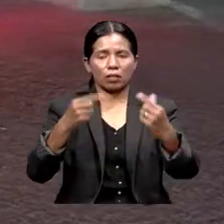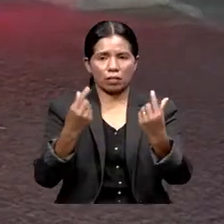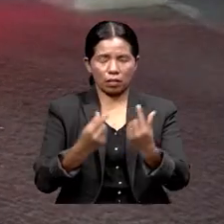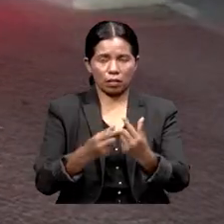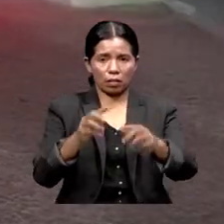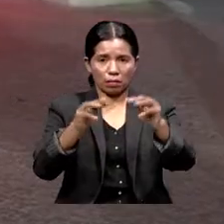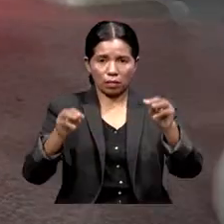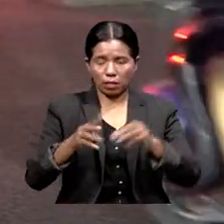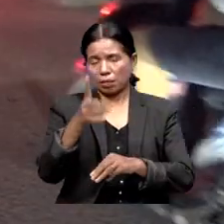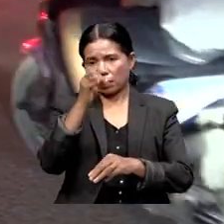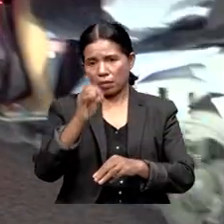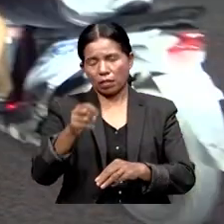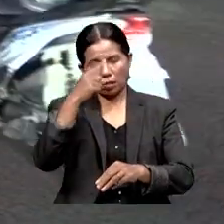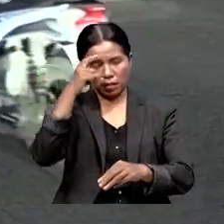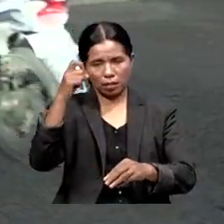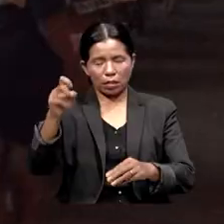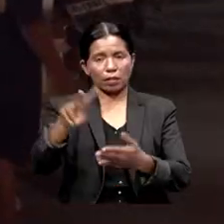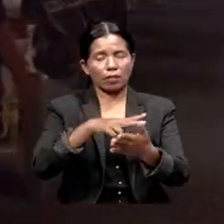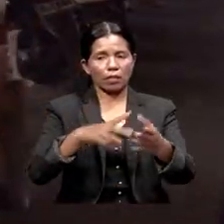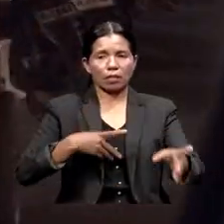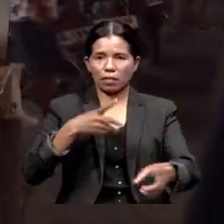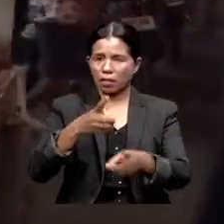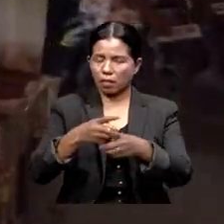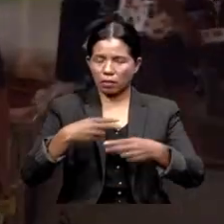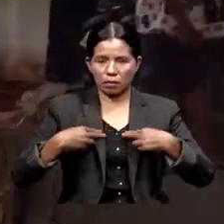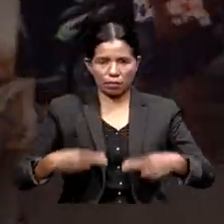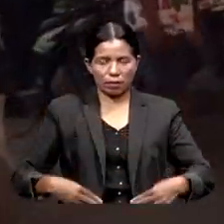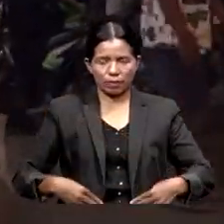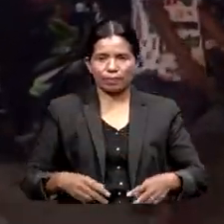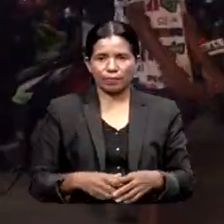município de Ili, também considera viola direitos humanos. Abraão Amaral, GMN.